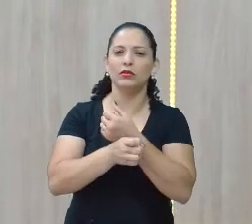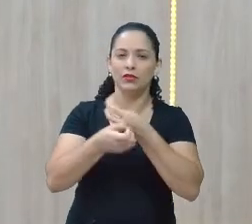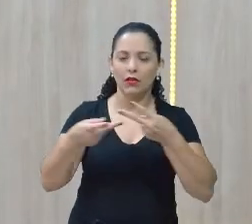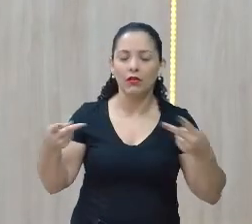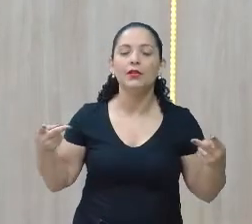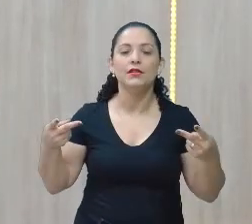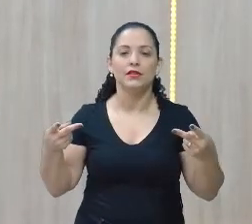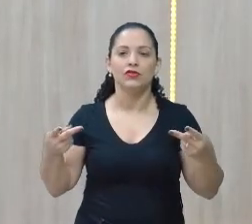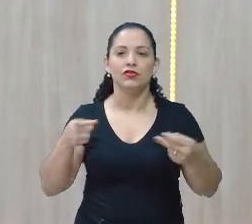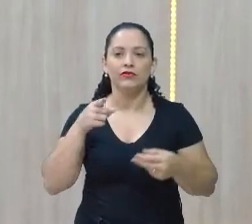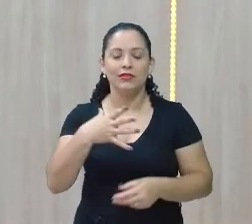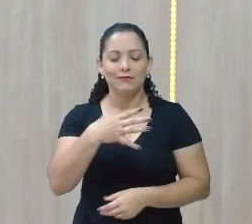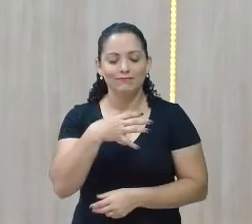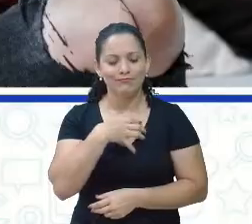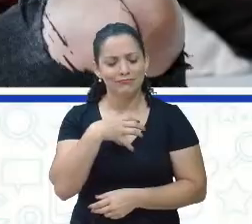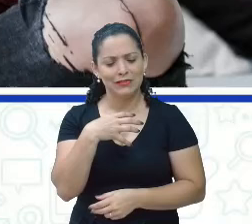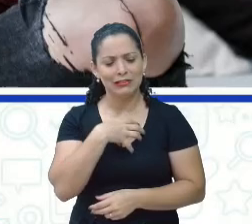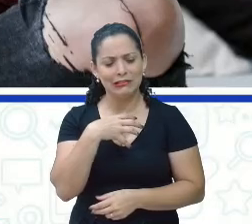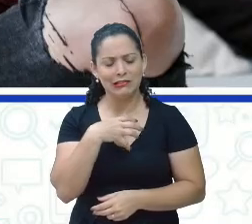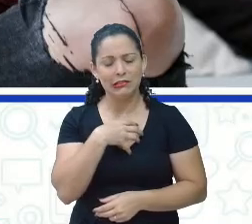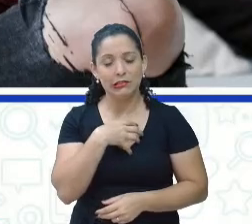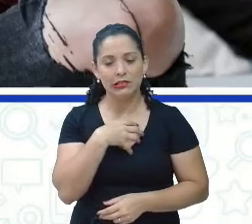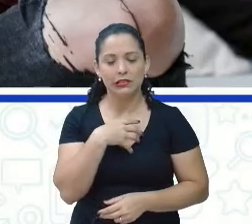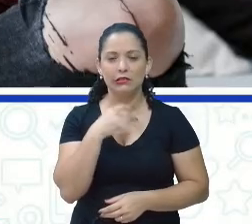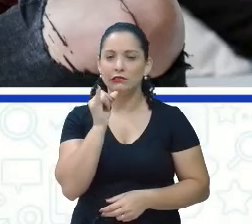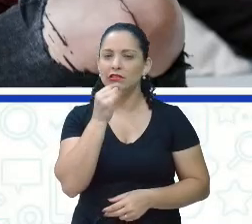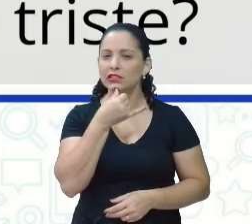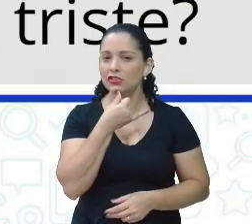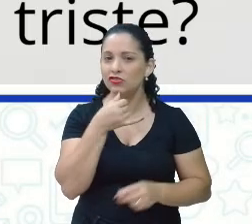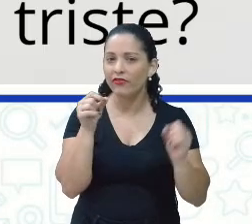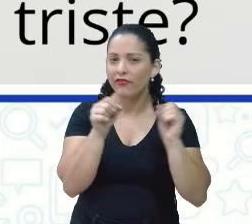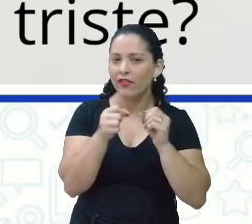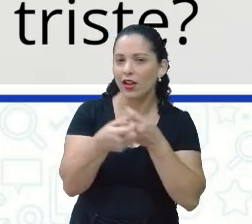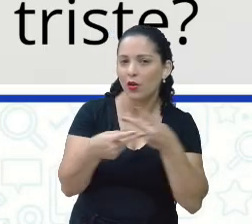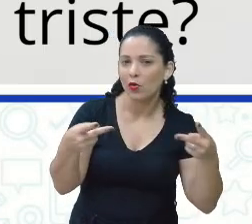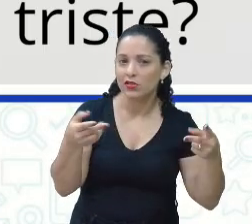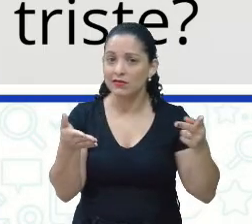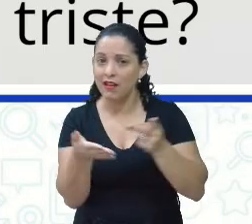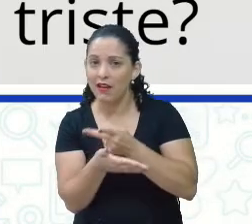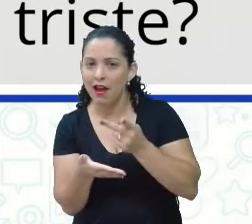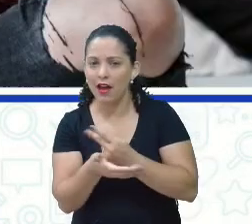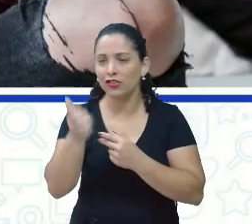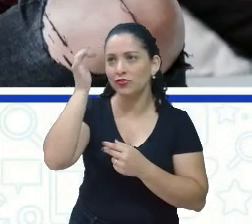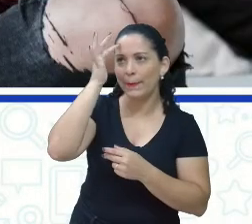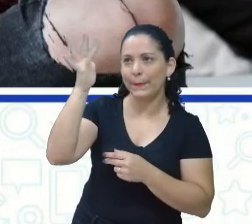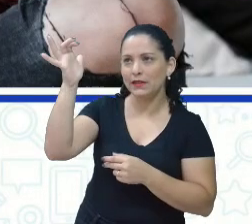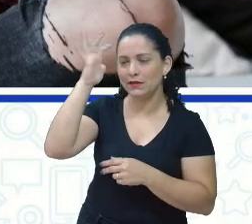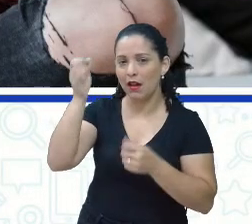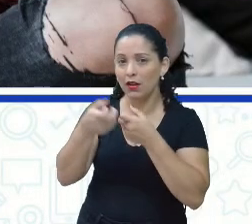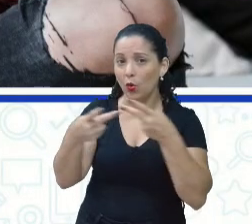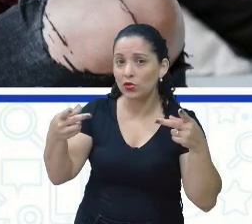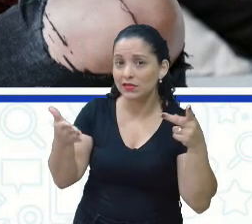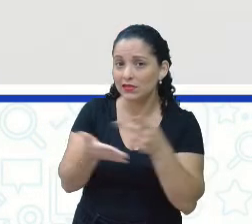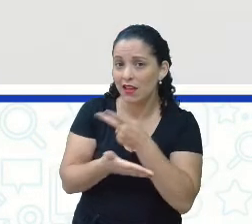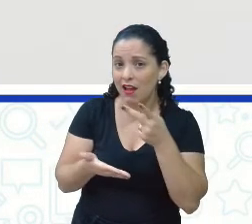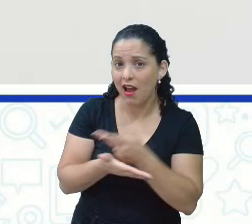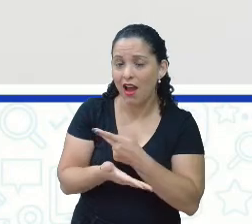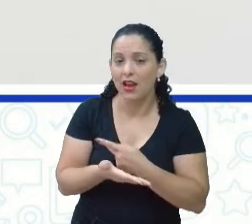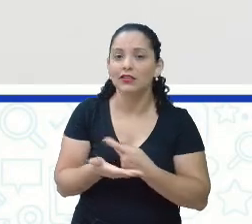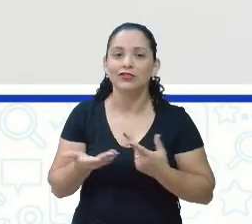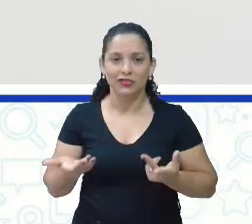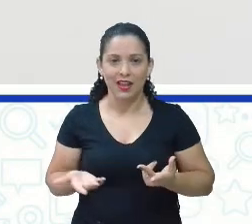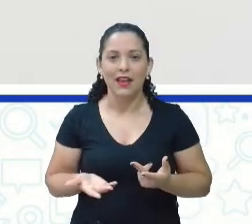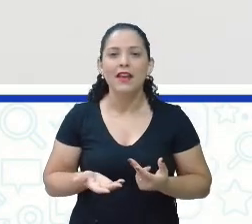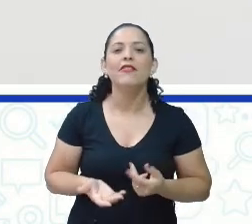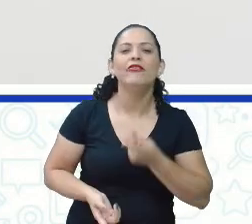você começa a fazer coisas que você não deveria fazer, né? Ou pensar diferente, pensar que não deve mais existir.